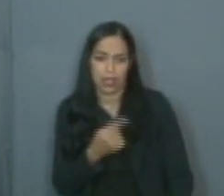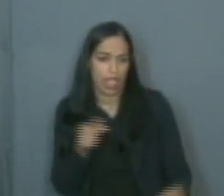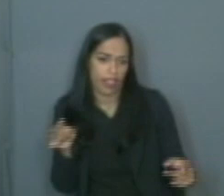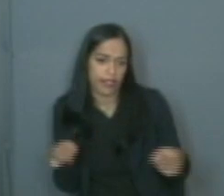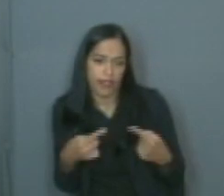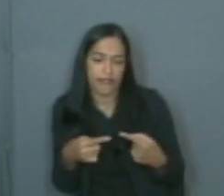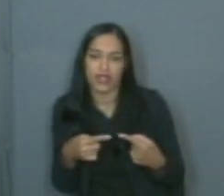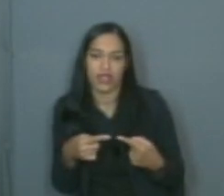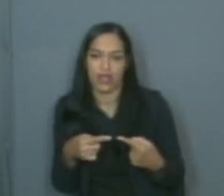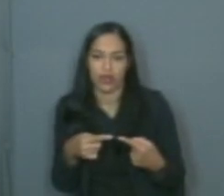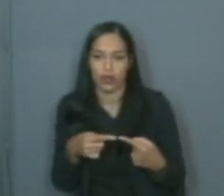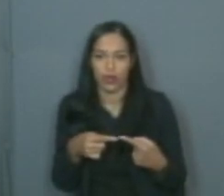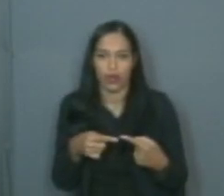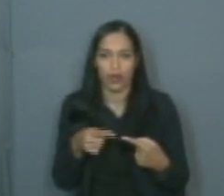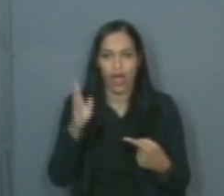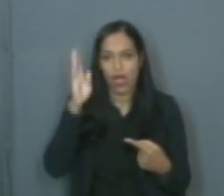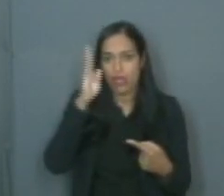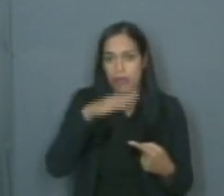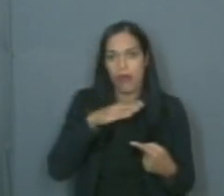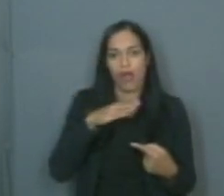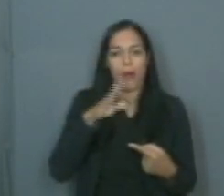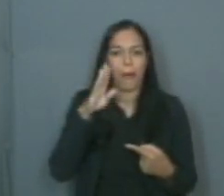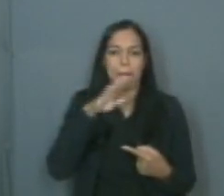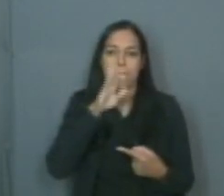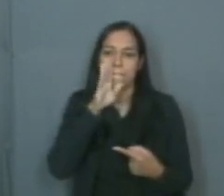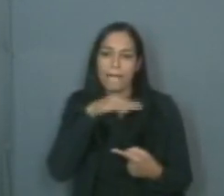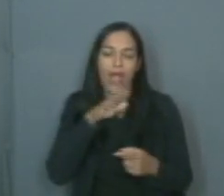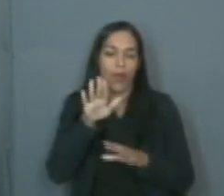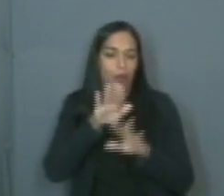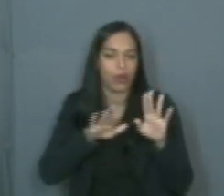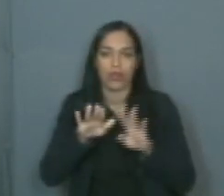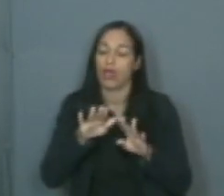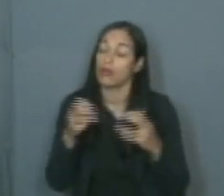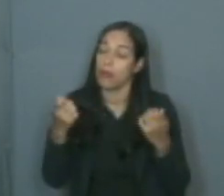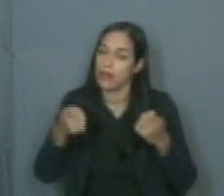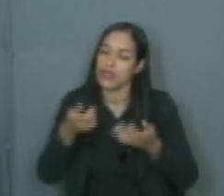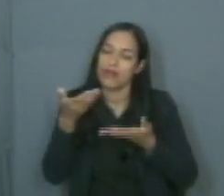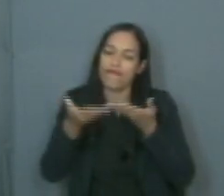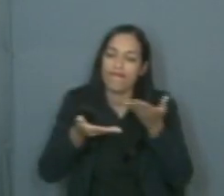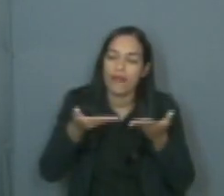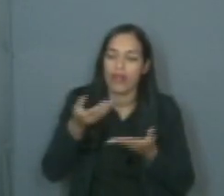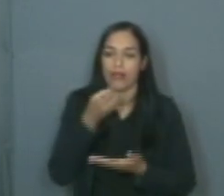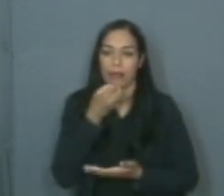maltrato de animal. Muito pelo contrário. Tem que tratar bem o animal.